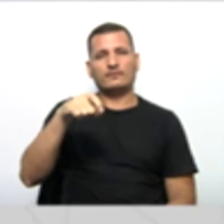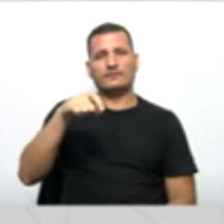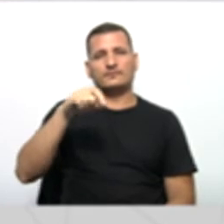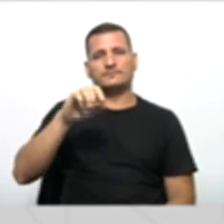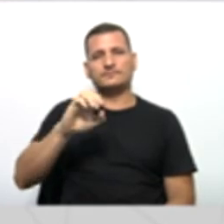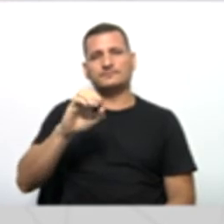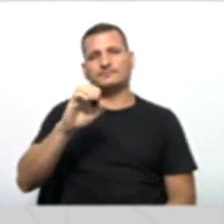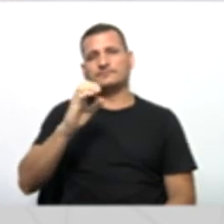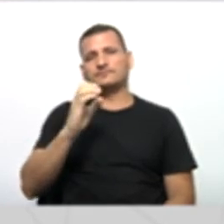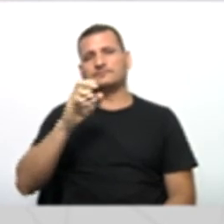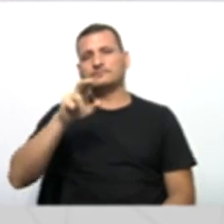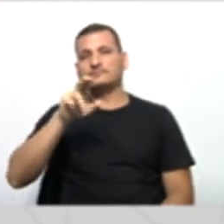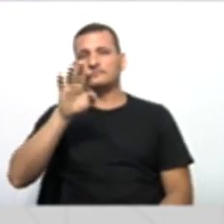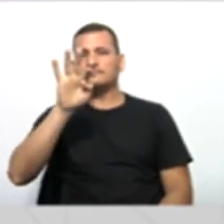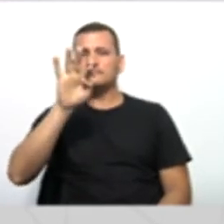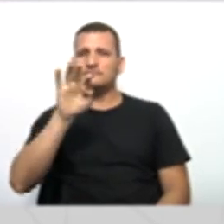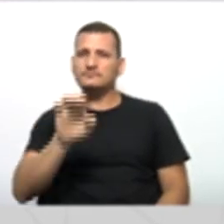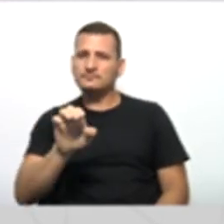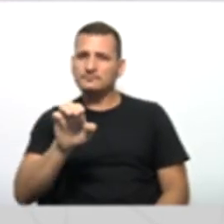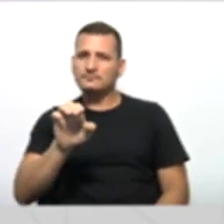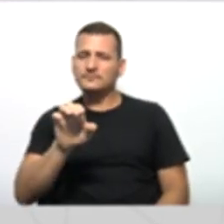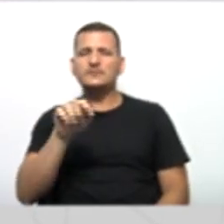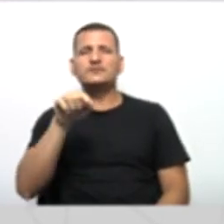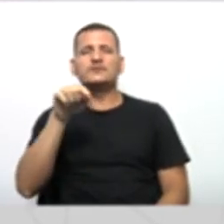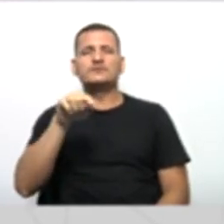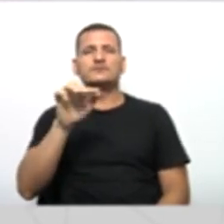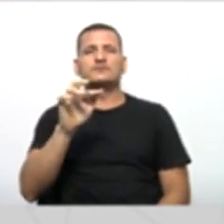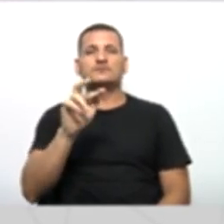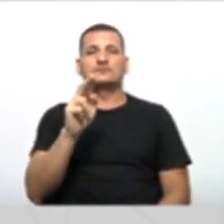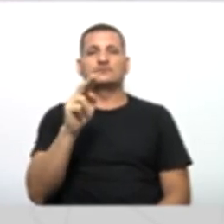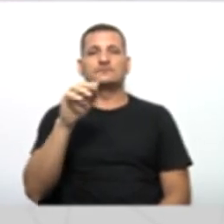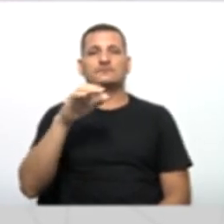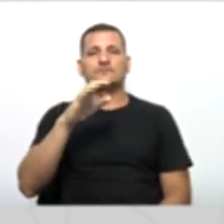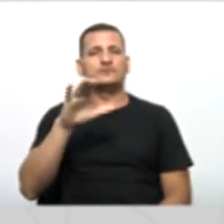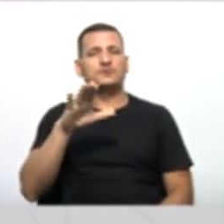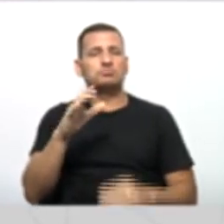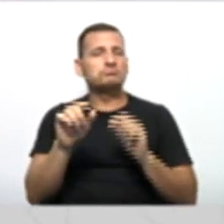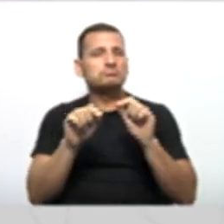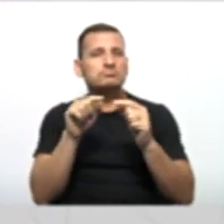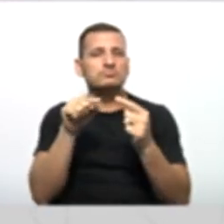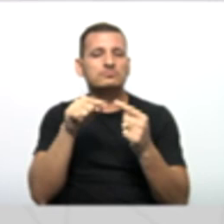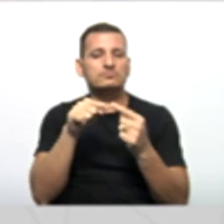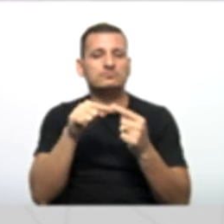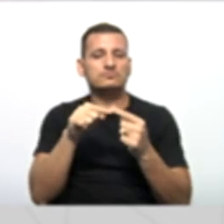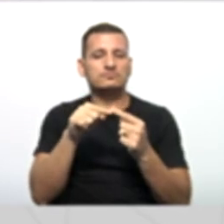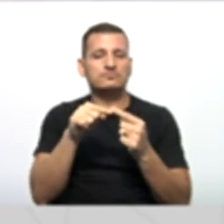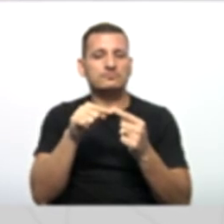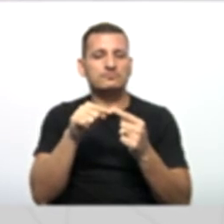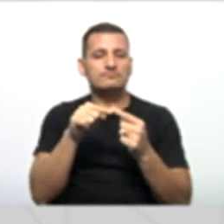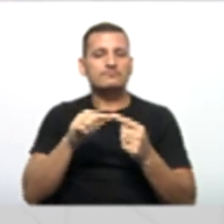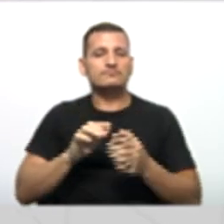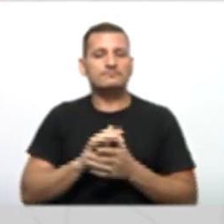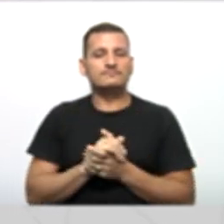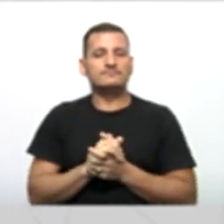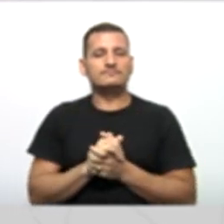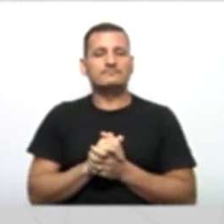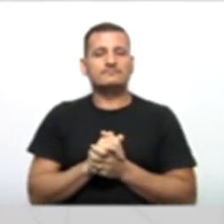mostrada baixo tem como função executar o ai meu deus cliquei droga